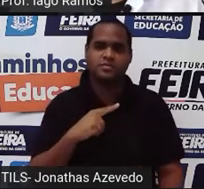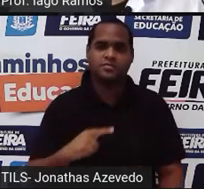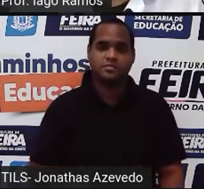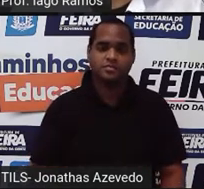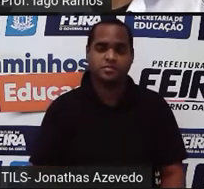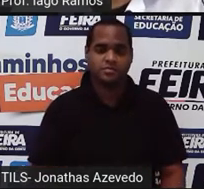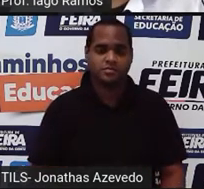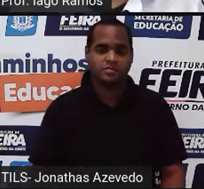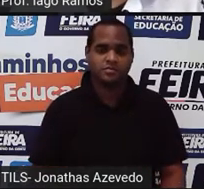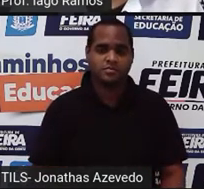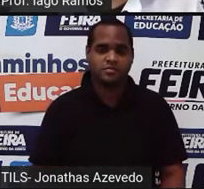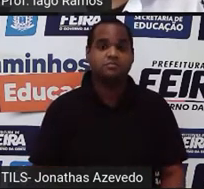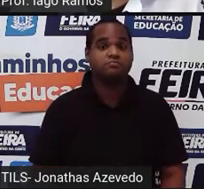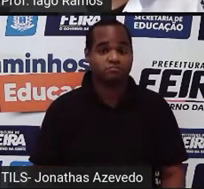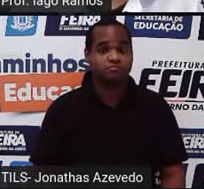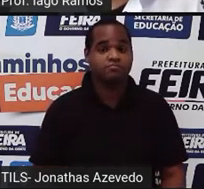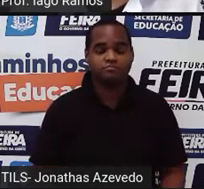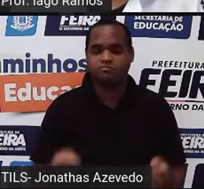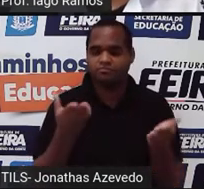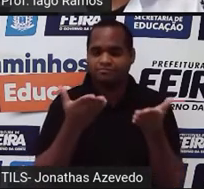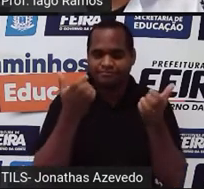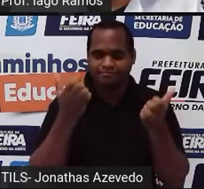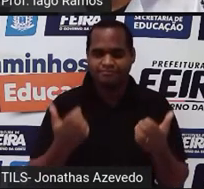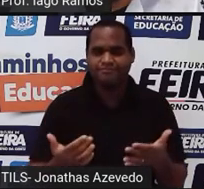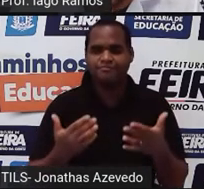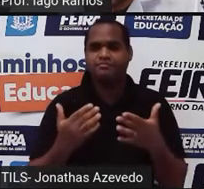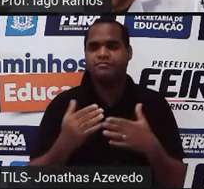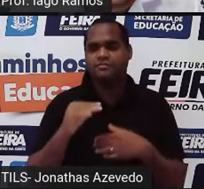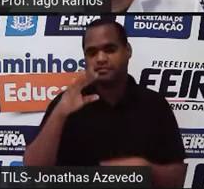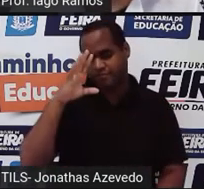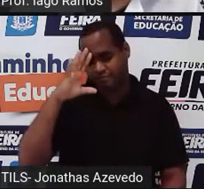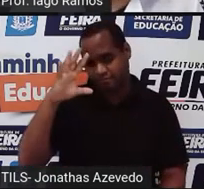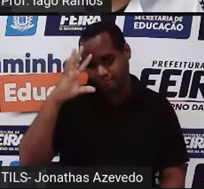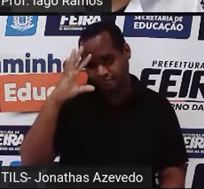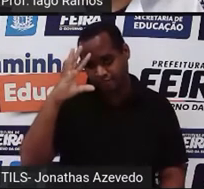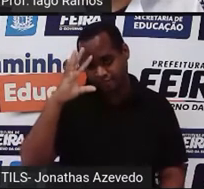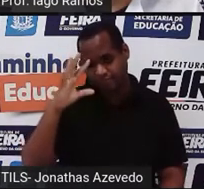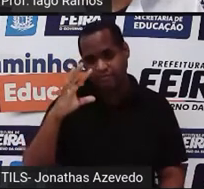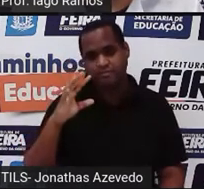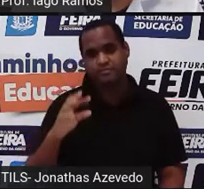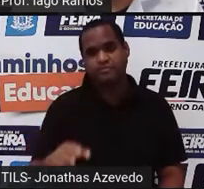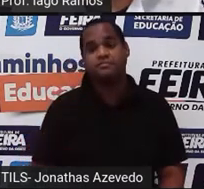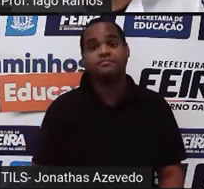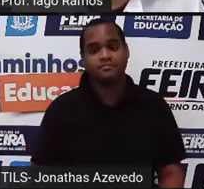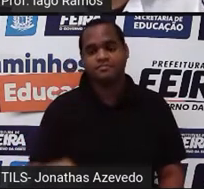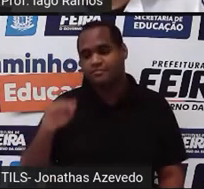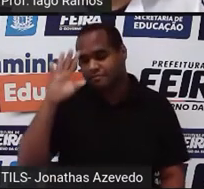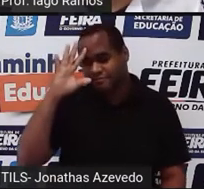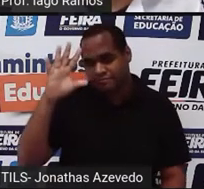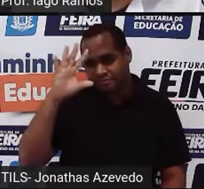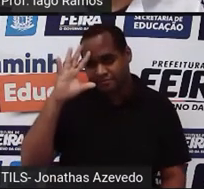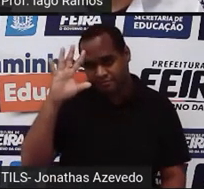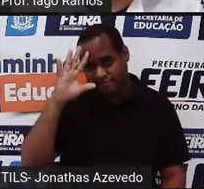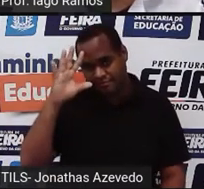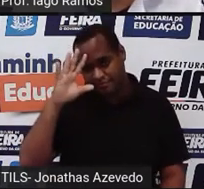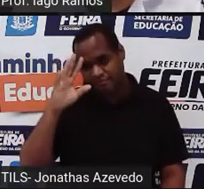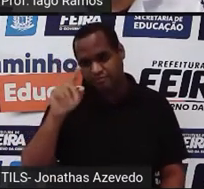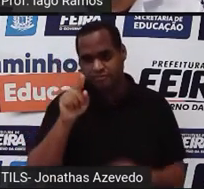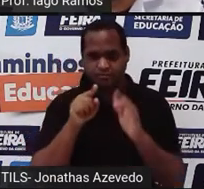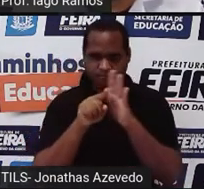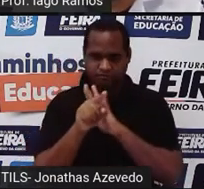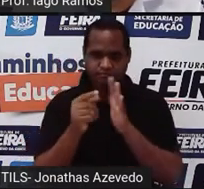lá. A partir de agora, vamos pensar, tá bom? E para pensar, já quero te fazer